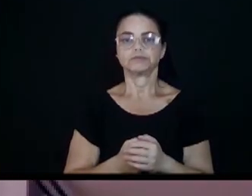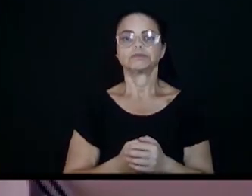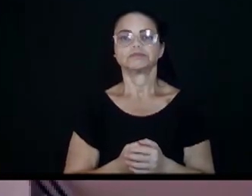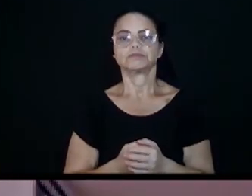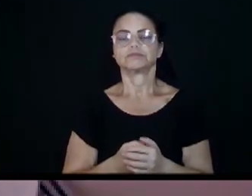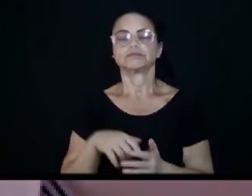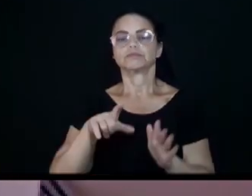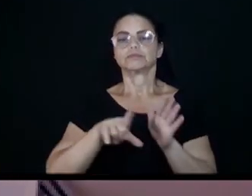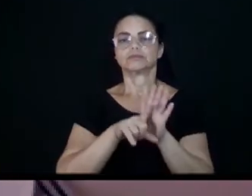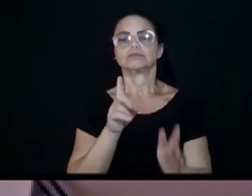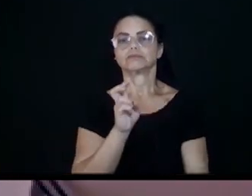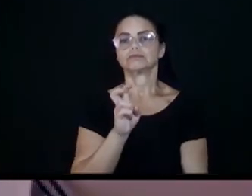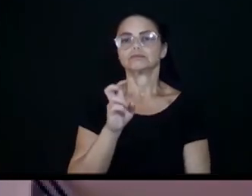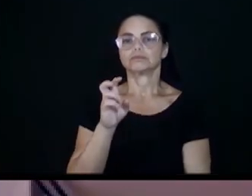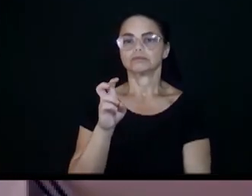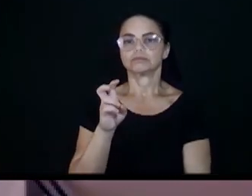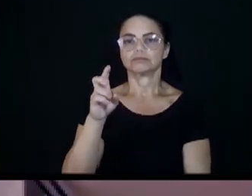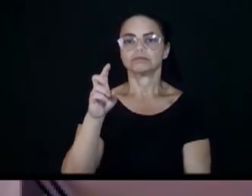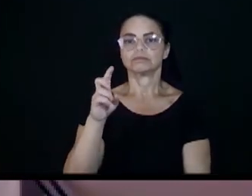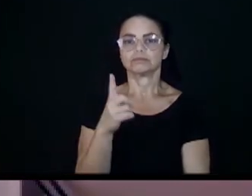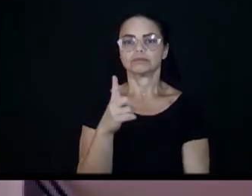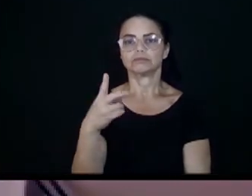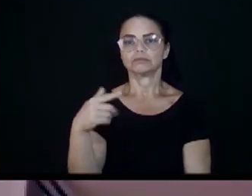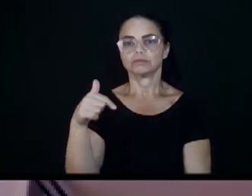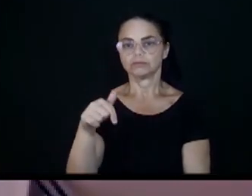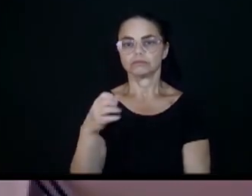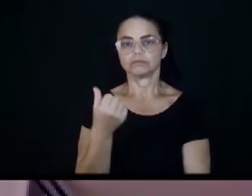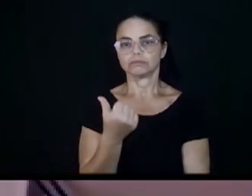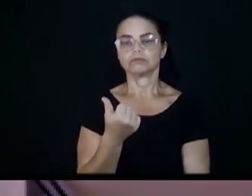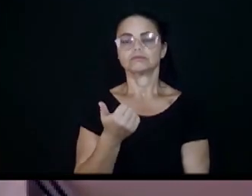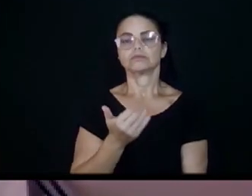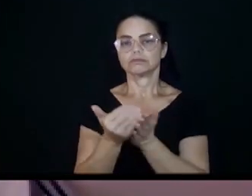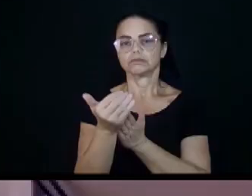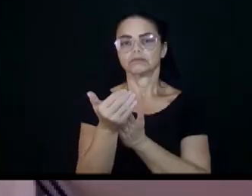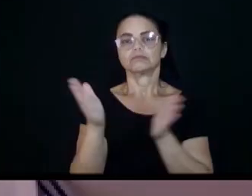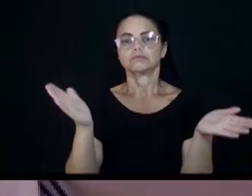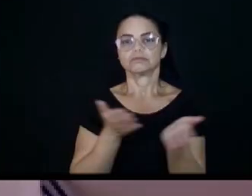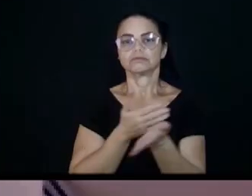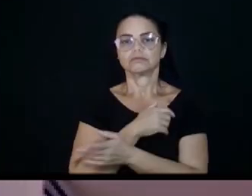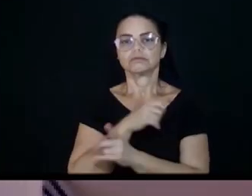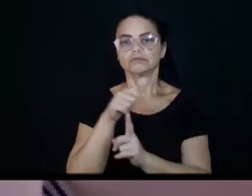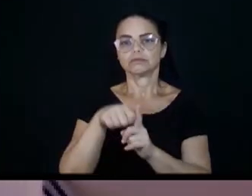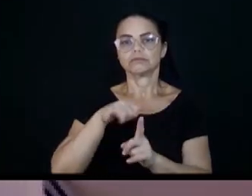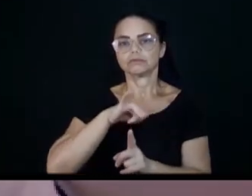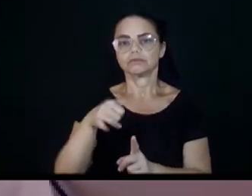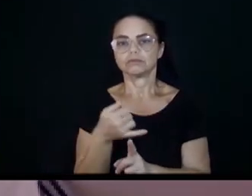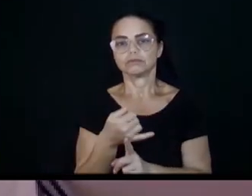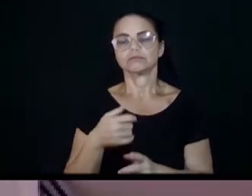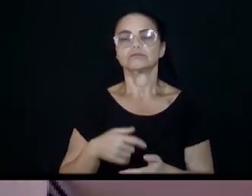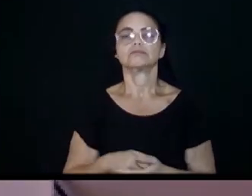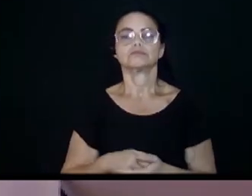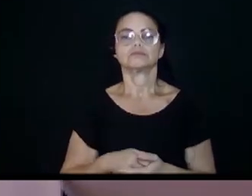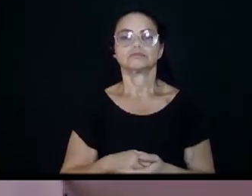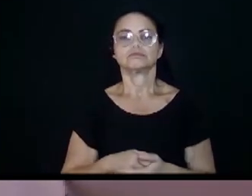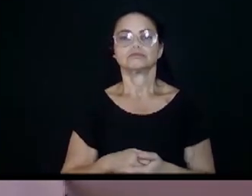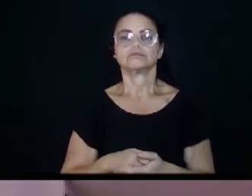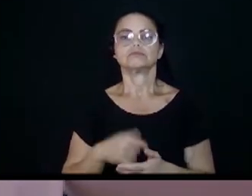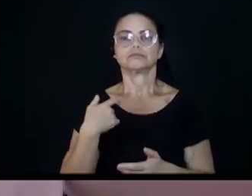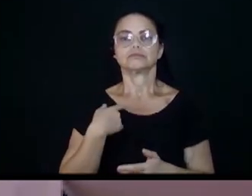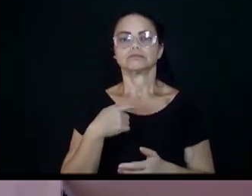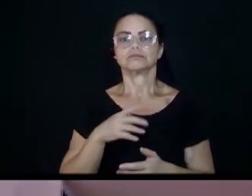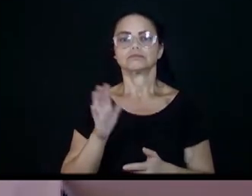15.176, que começou a vigorar agora, a partir de janeiro desse ano, ela faz essa